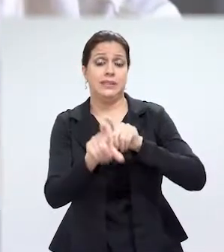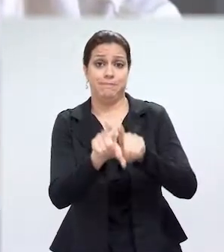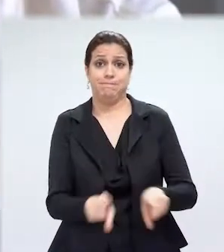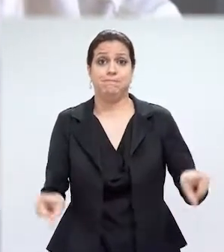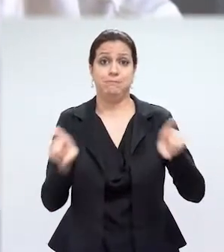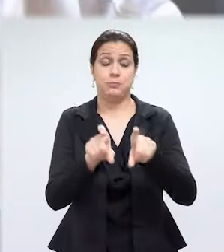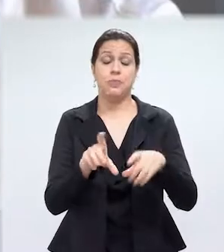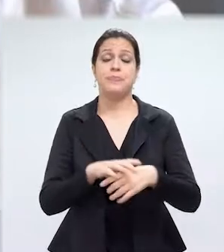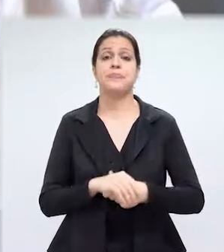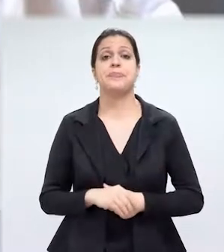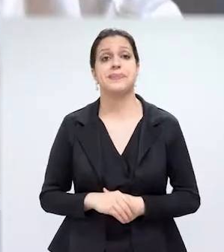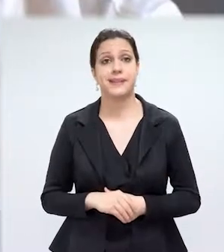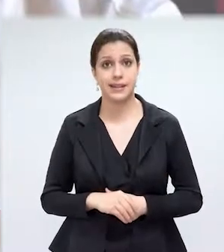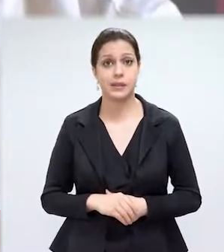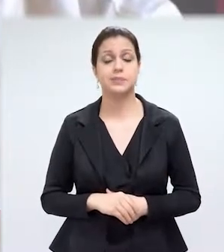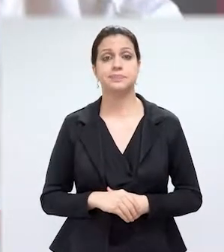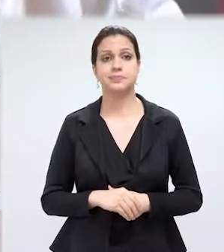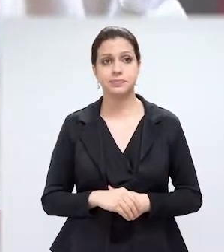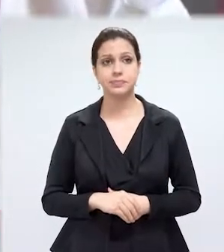virtualização aí, pelo ensino remoto?